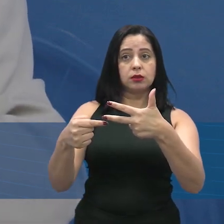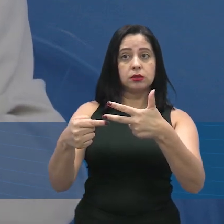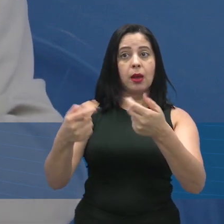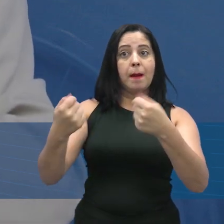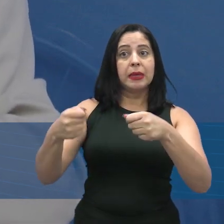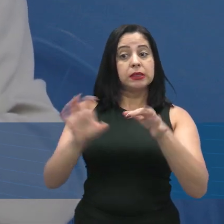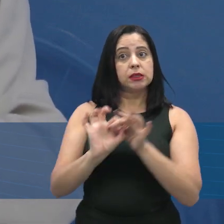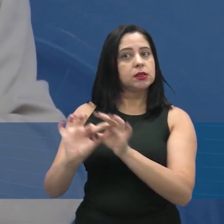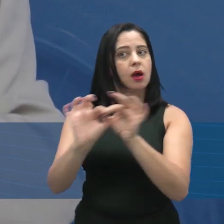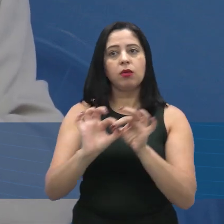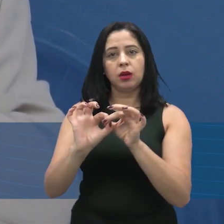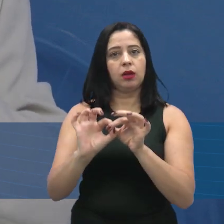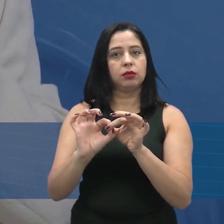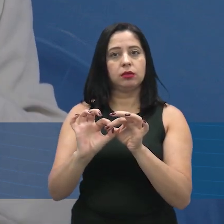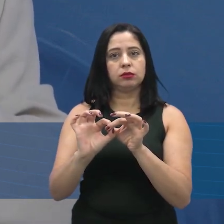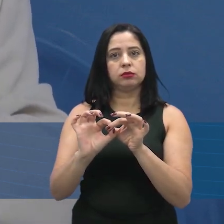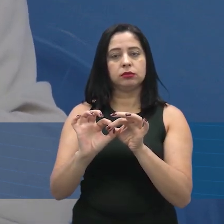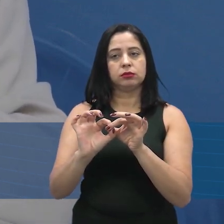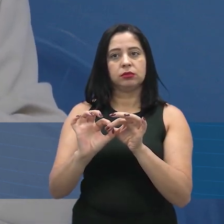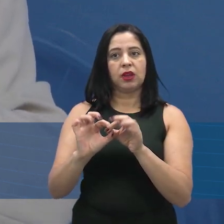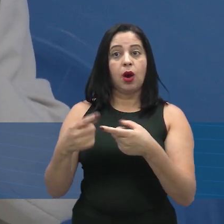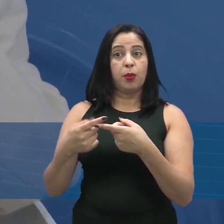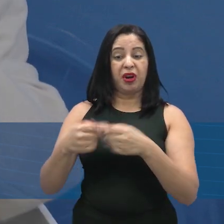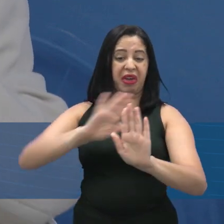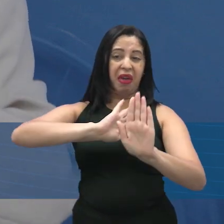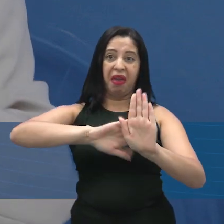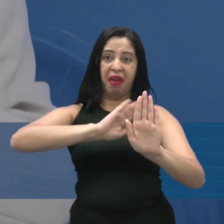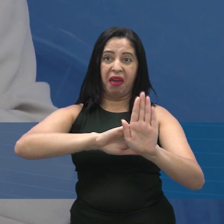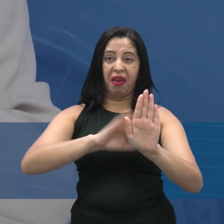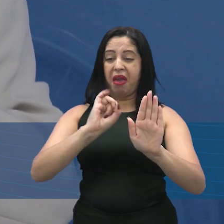viés, ele se alimenta de bens tangíveis. São esses